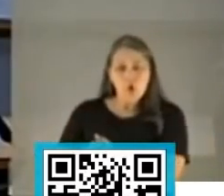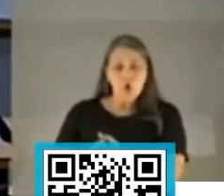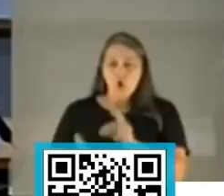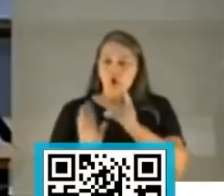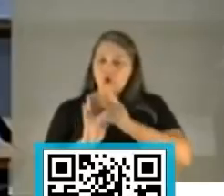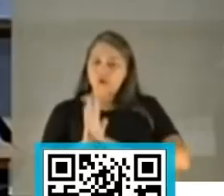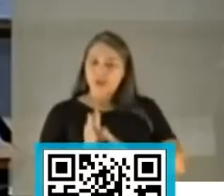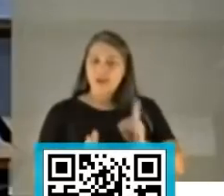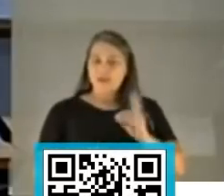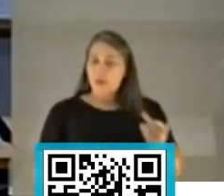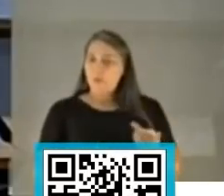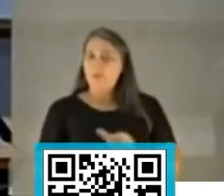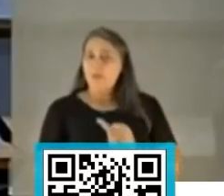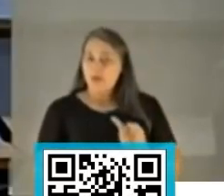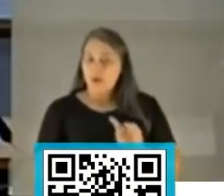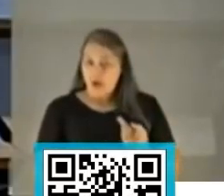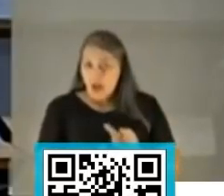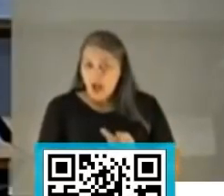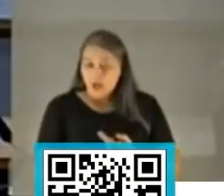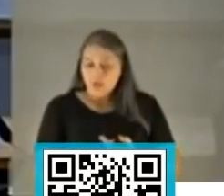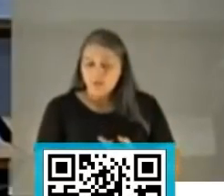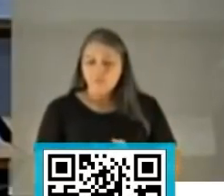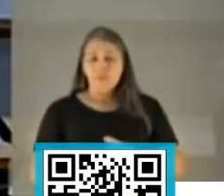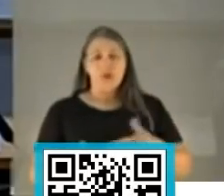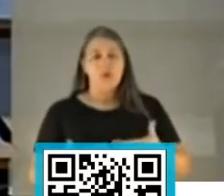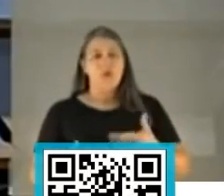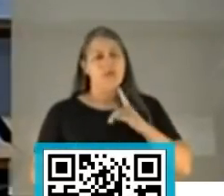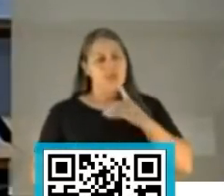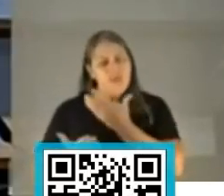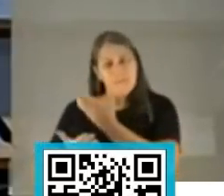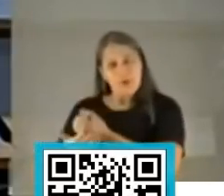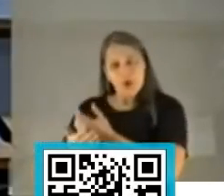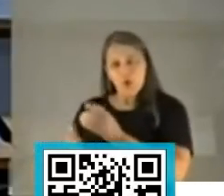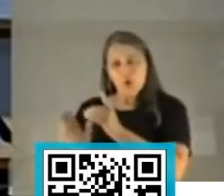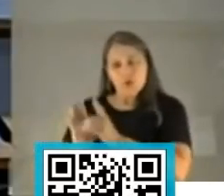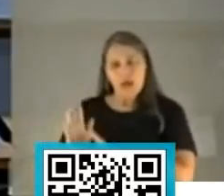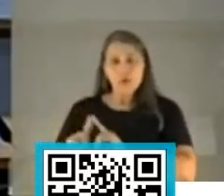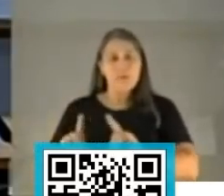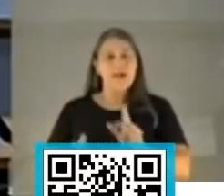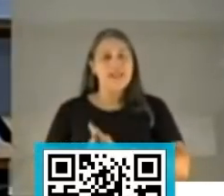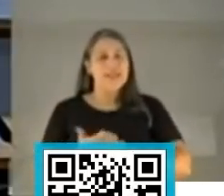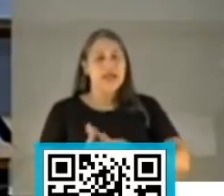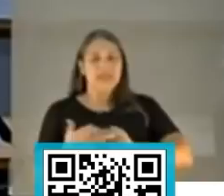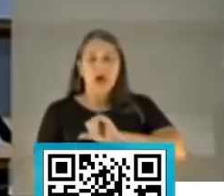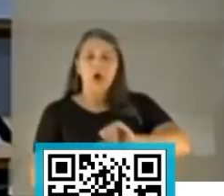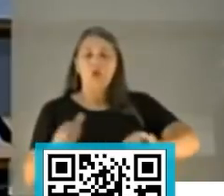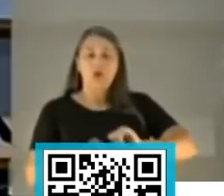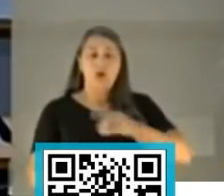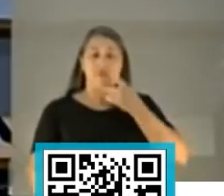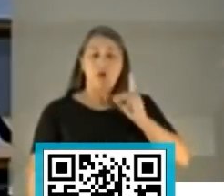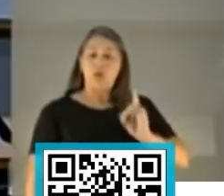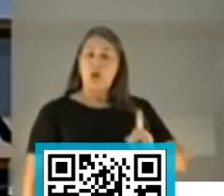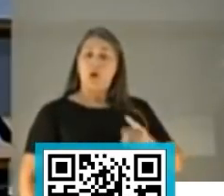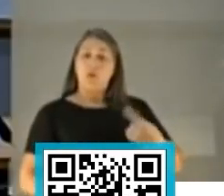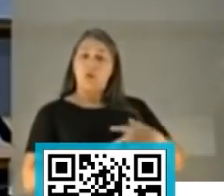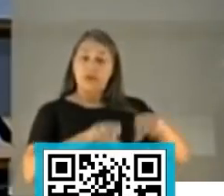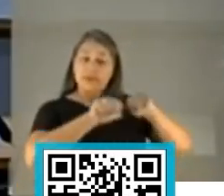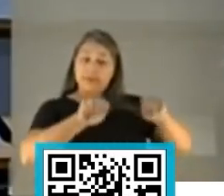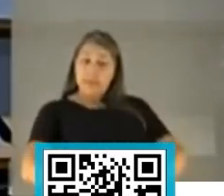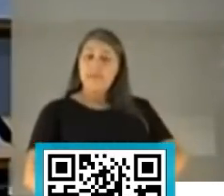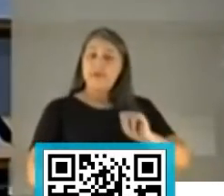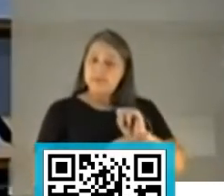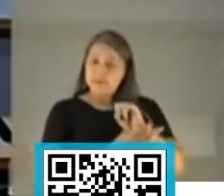não houve extração de dados mas não não houve alteração do que tava cara seguro o que ele fez foi